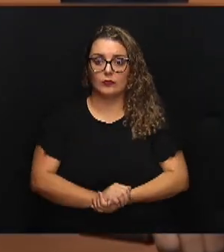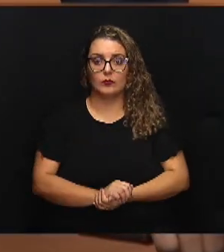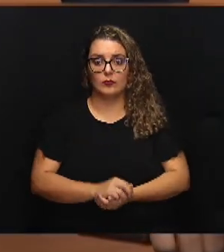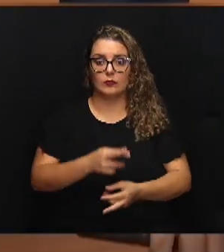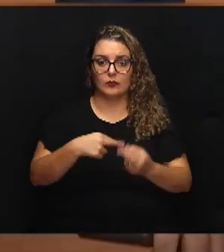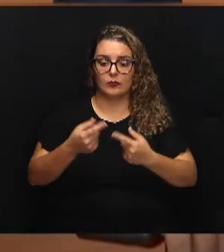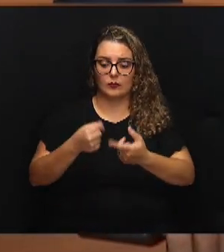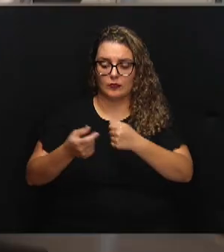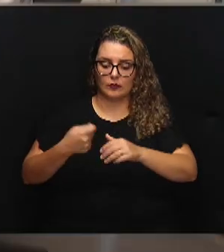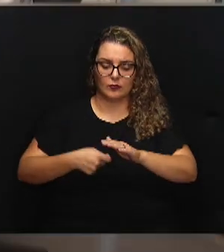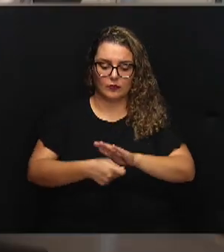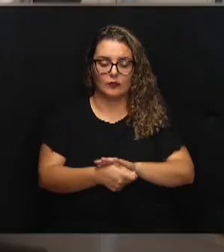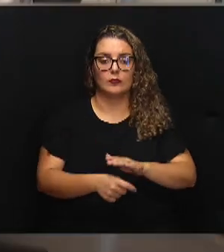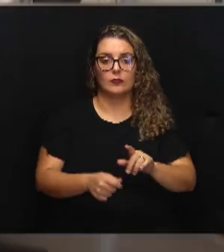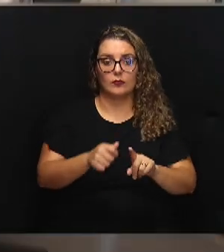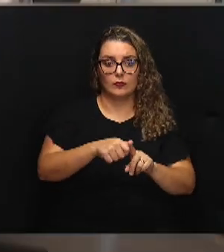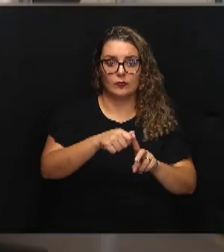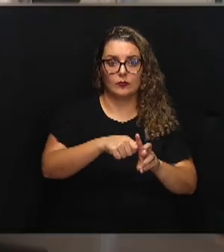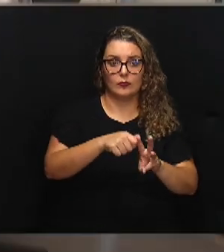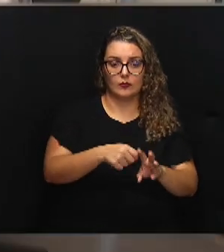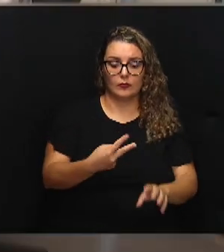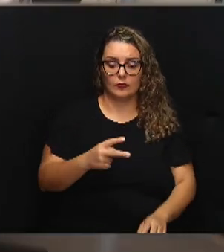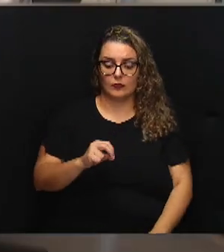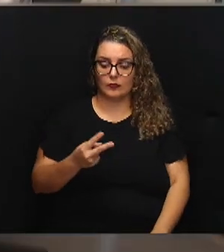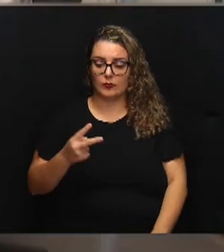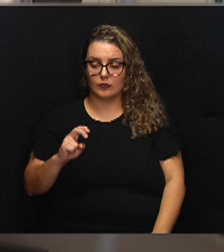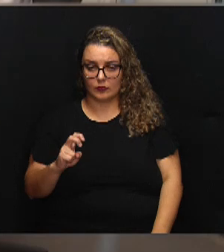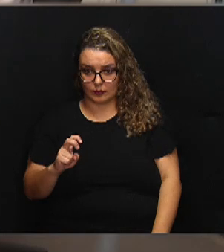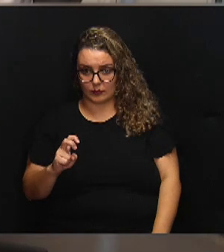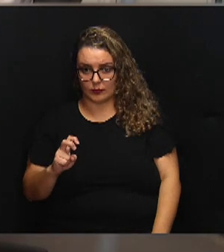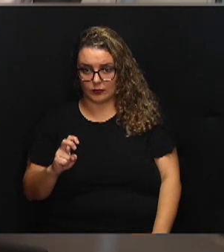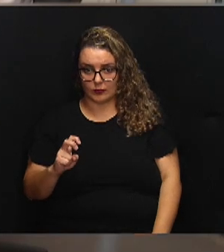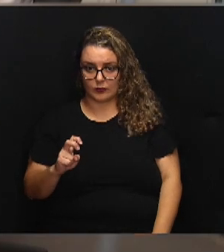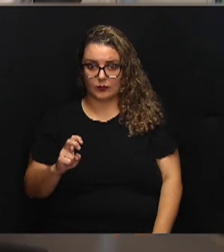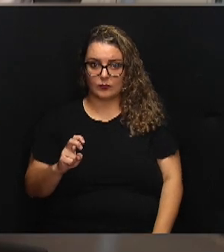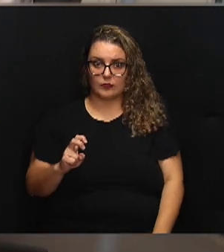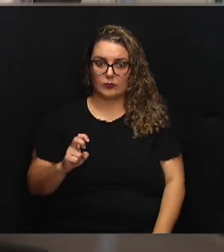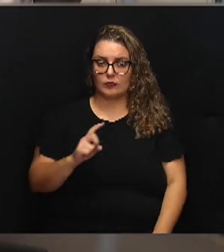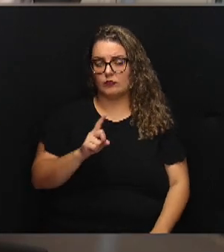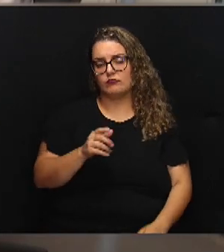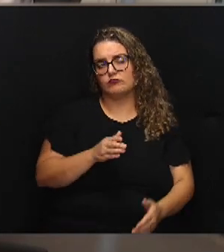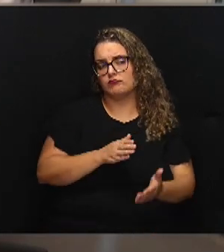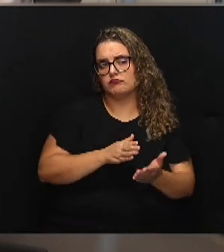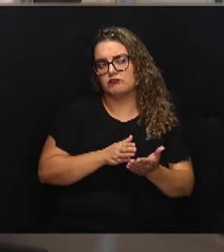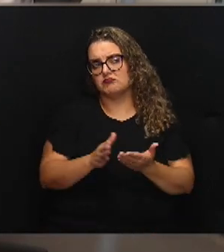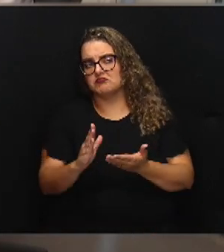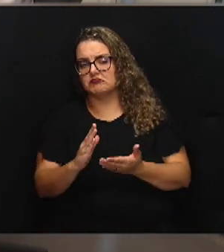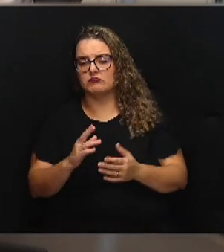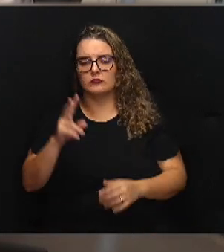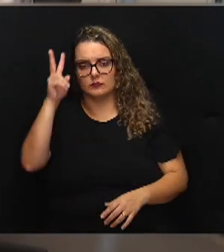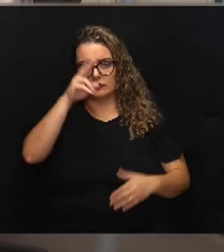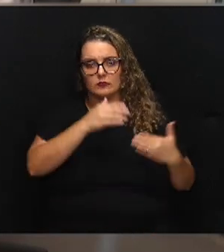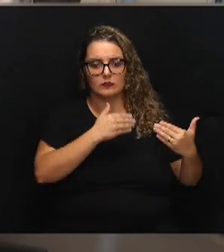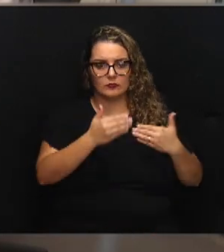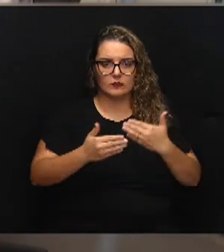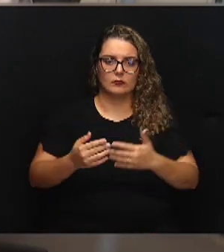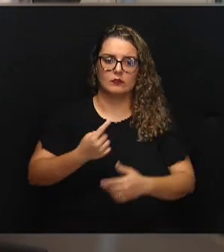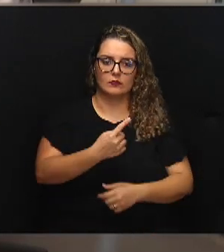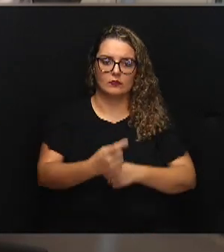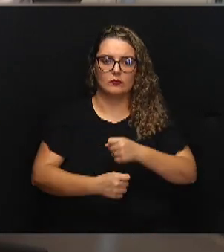aplicação de recursos no primeiro trimestre, né, de 2025, ele não foge muito da média, do histórico que a gente tem anualmente,